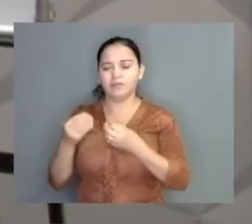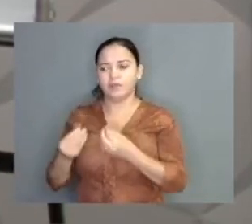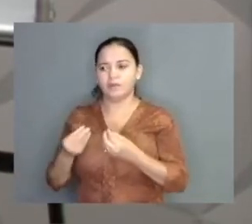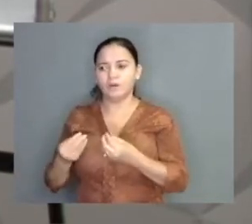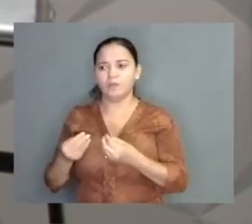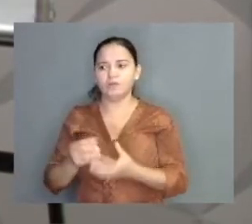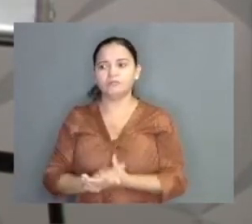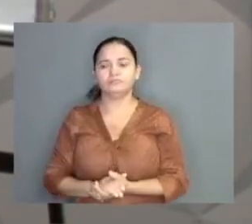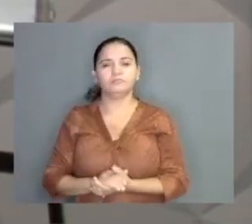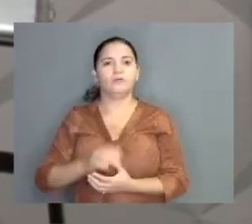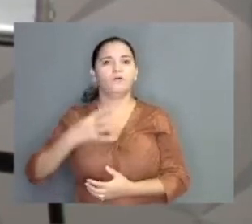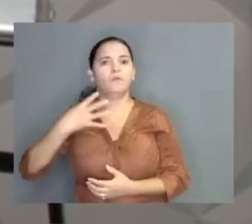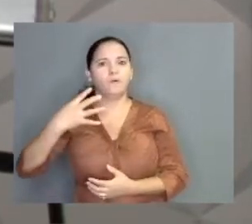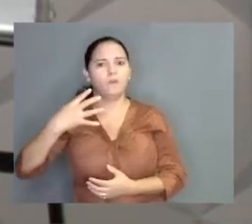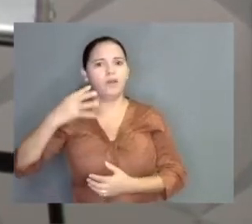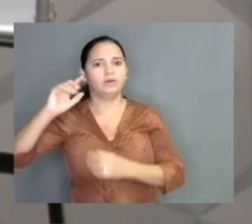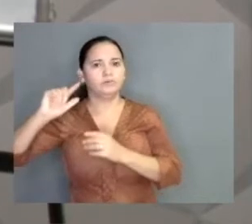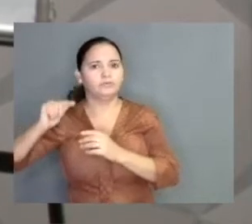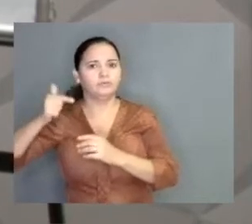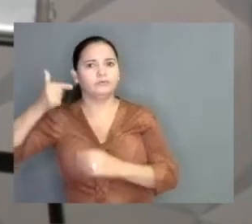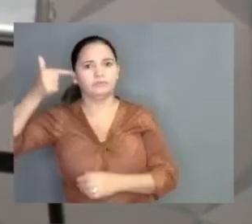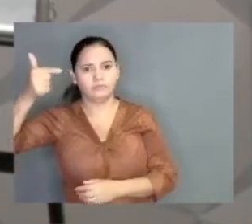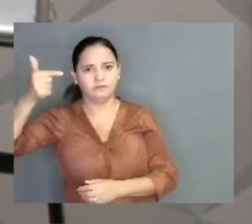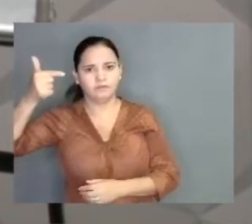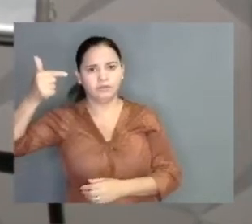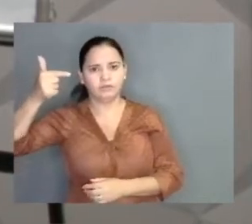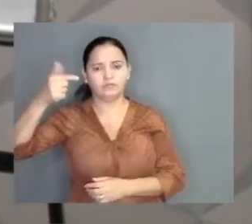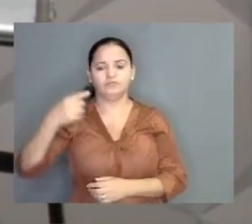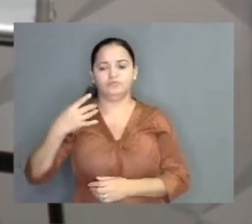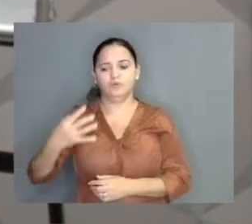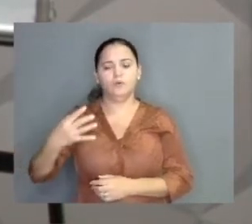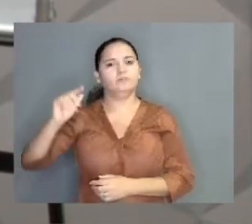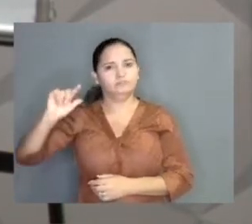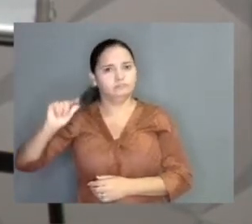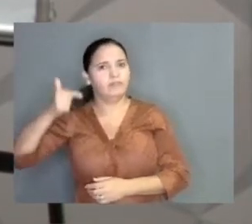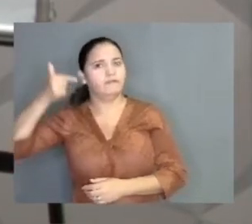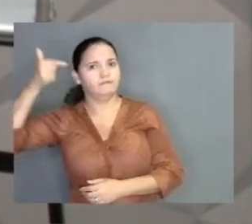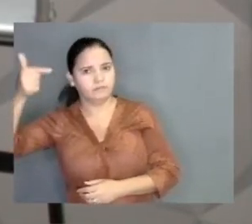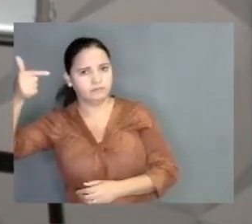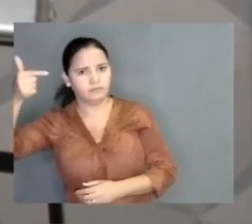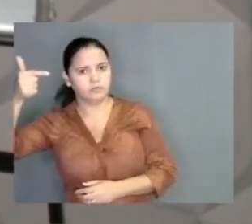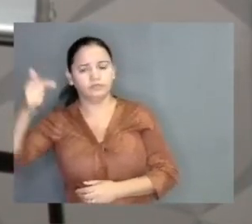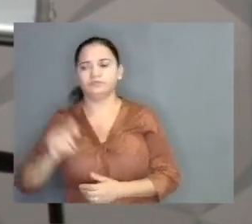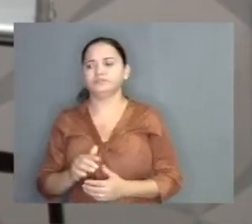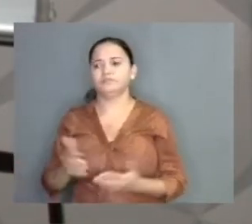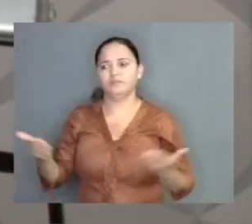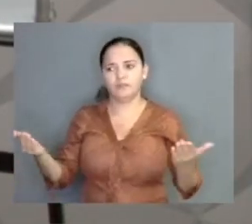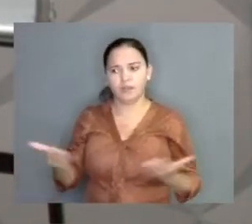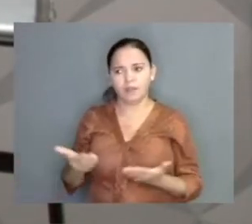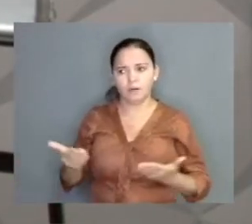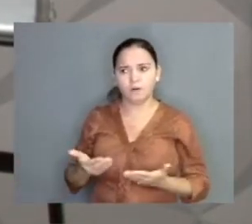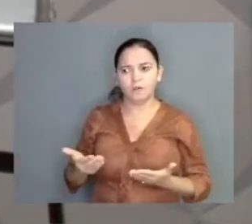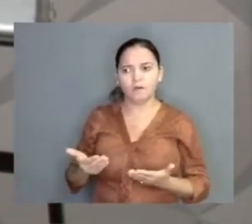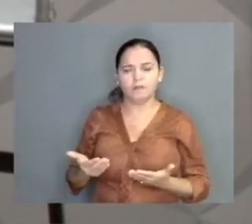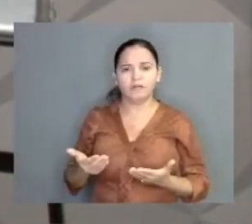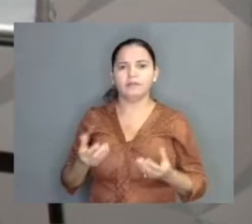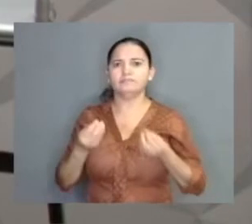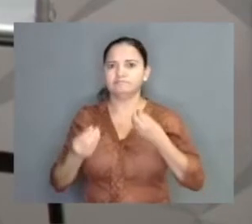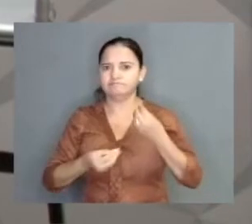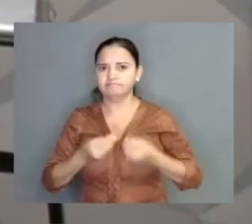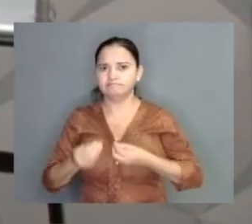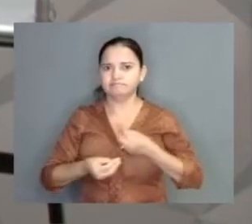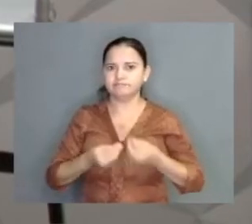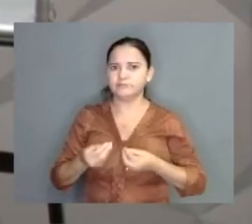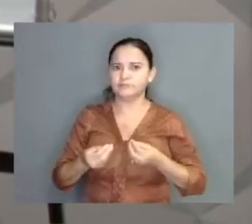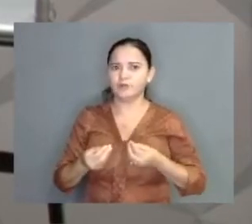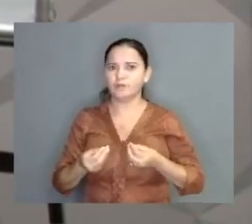4 elevado ao quadrado. Então, mostrou caminho de ida e agora o caminho de volta, o